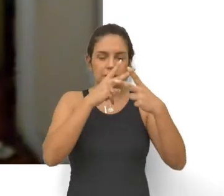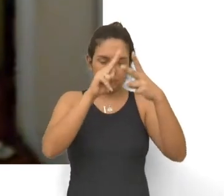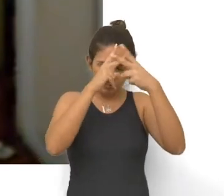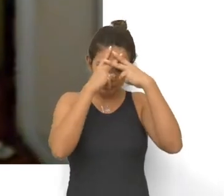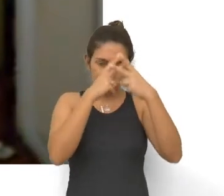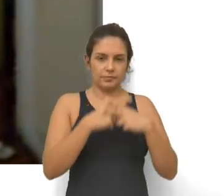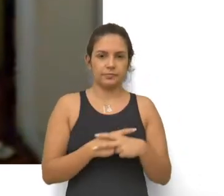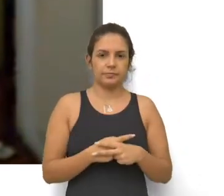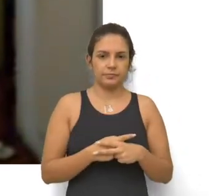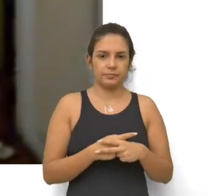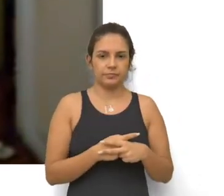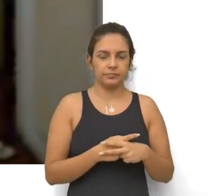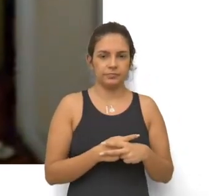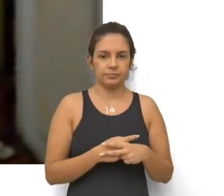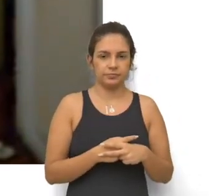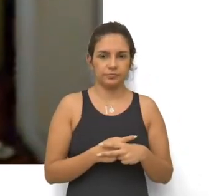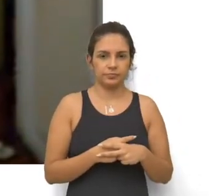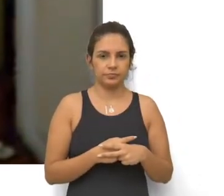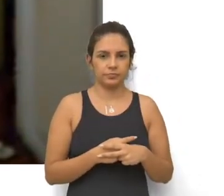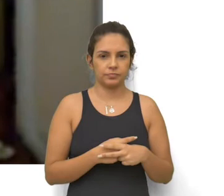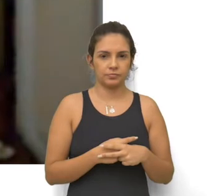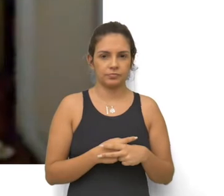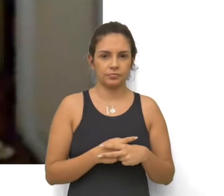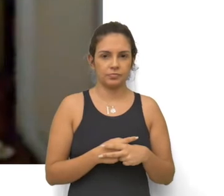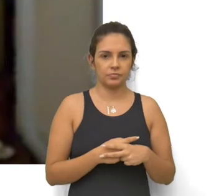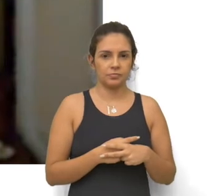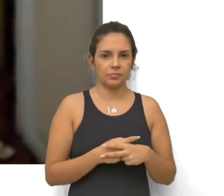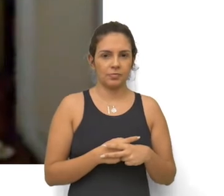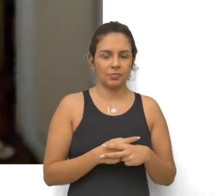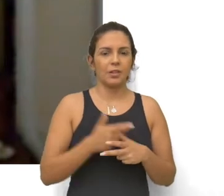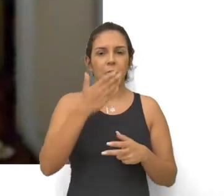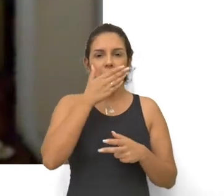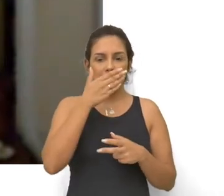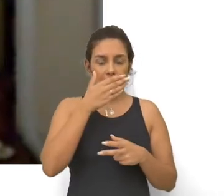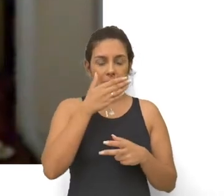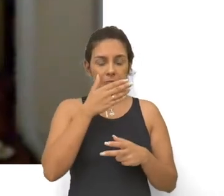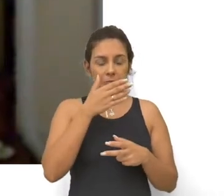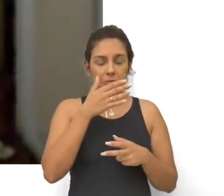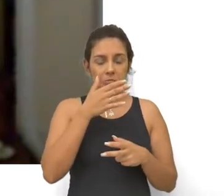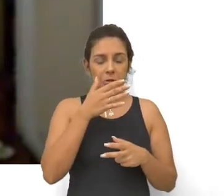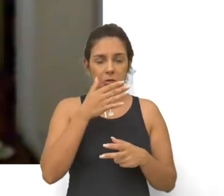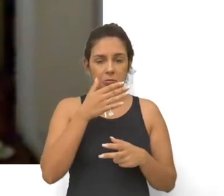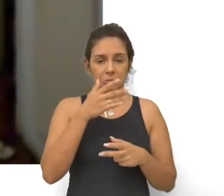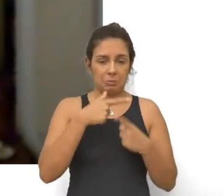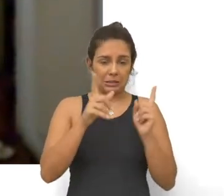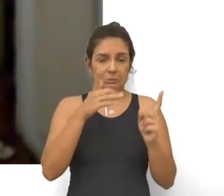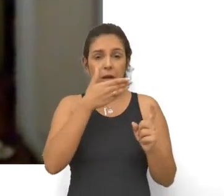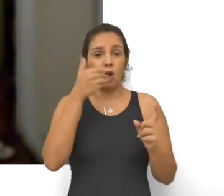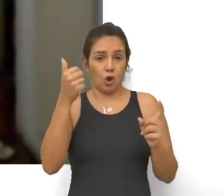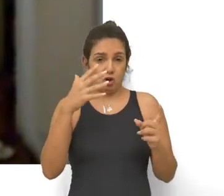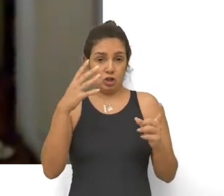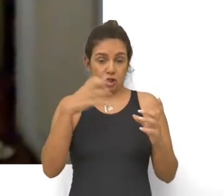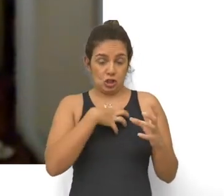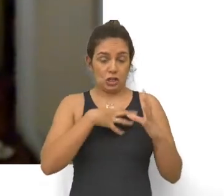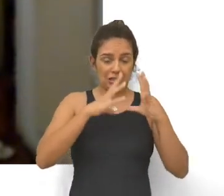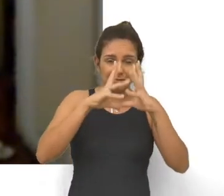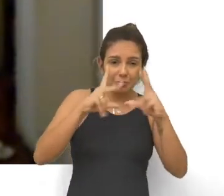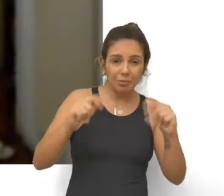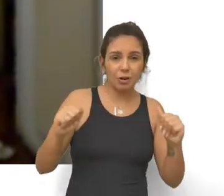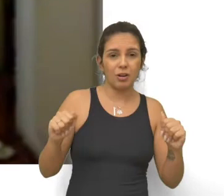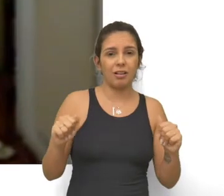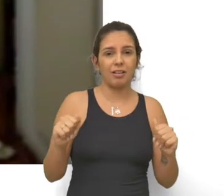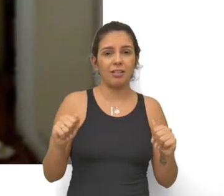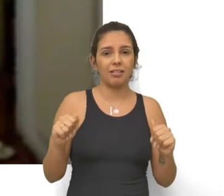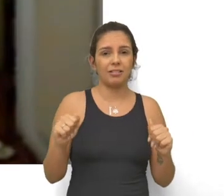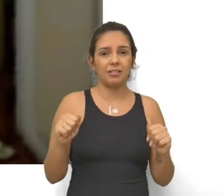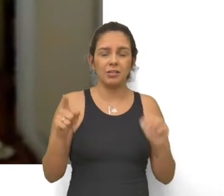tivesse mais envolvida com isso. Mas eu acho que é o melhor jeito de tratar, embora não haja um jeito, cada um é um, mas é apontar que